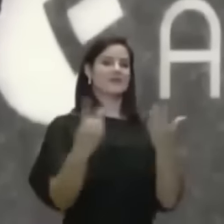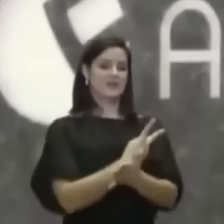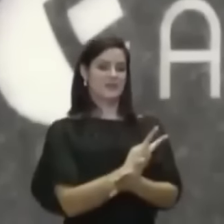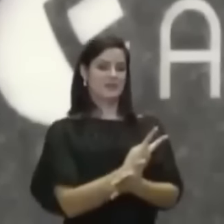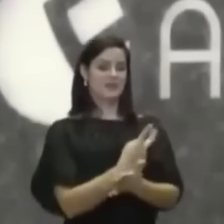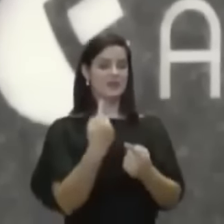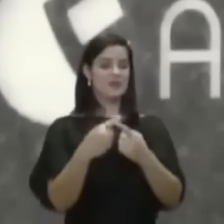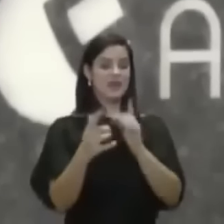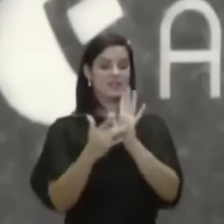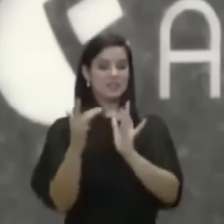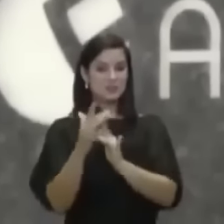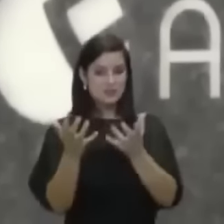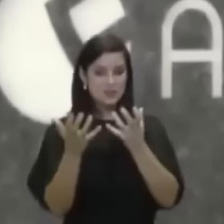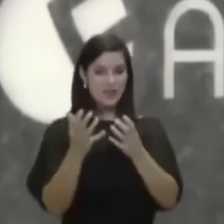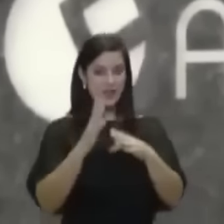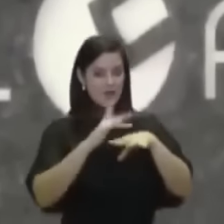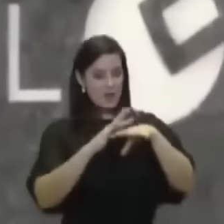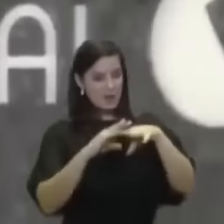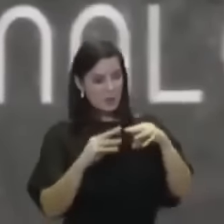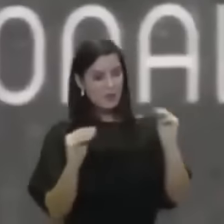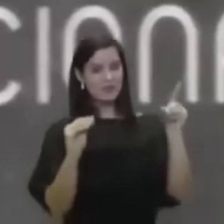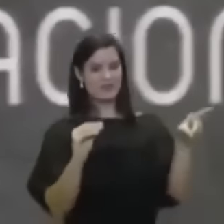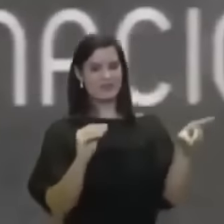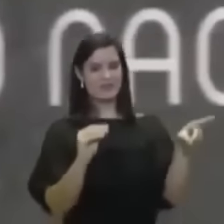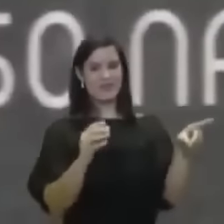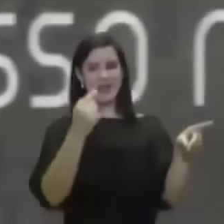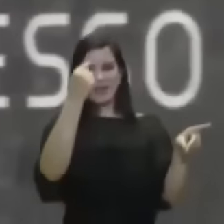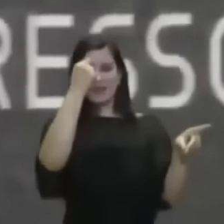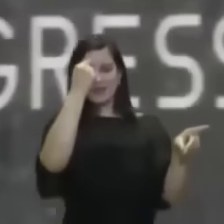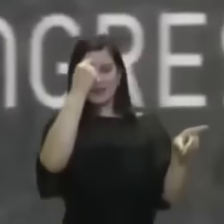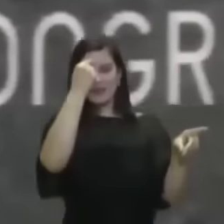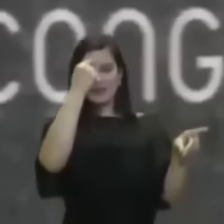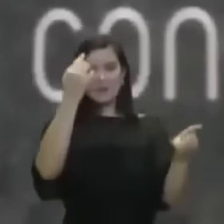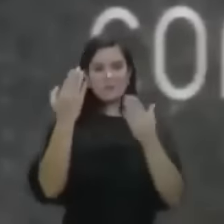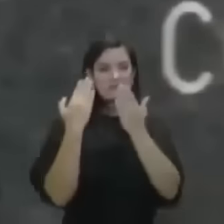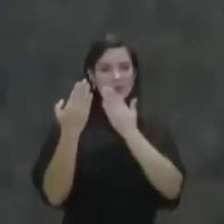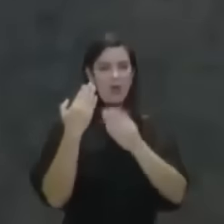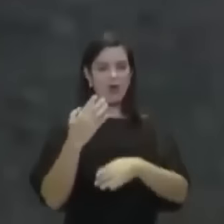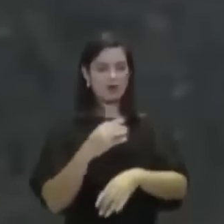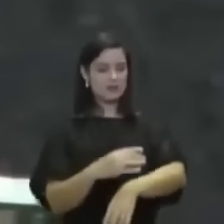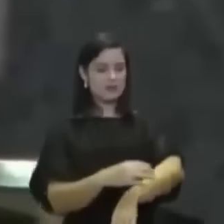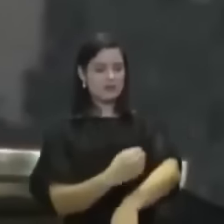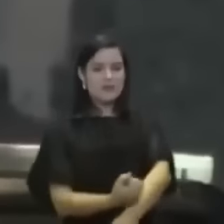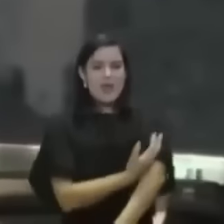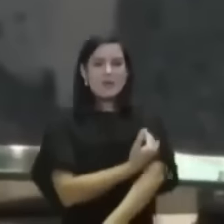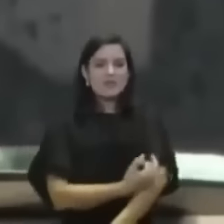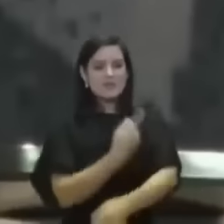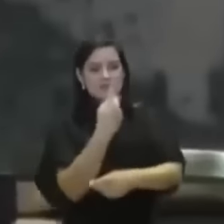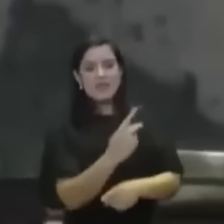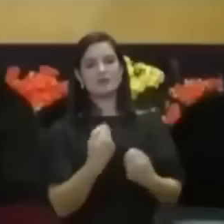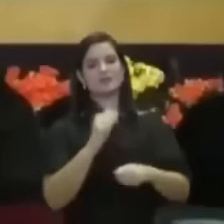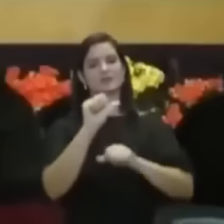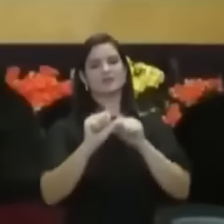Jesus curar a memória de Pedro, a psique de Pedro, as emoções de Pedro, o mundo interior de Pedro. Jesus plantou aquele braseiro ali para dizer